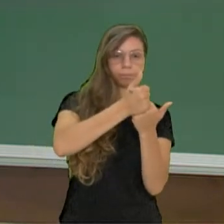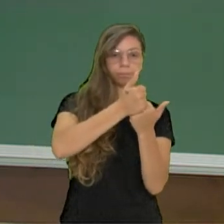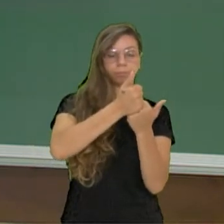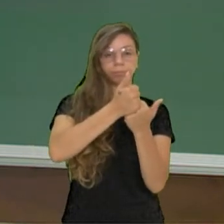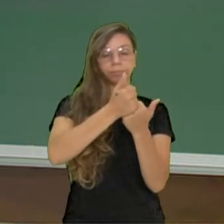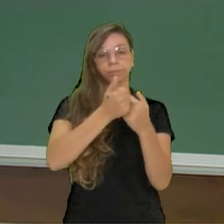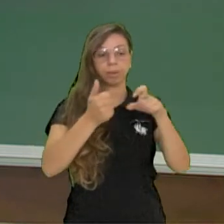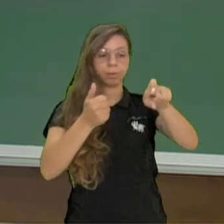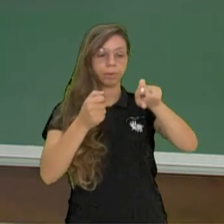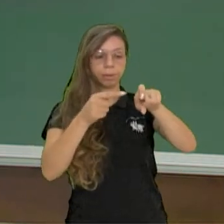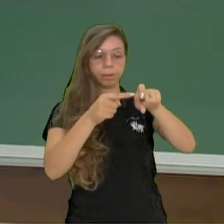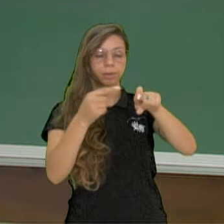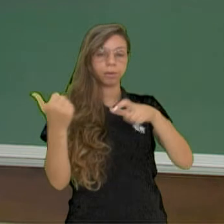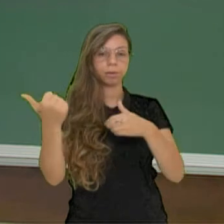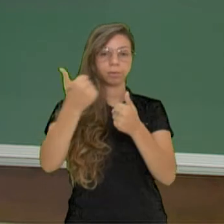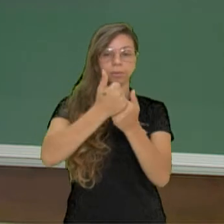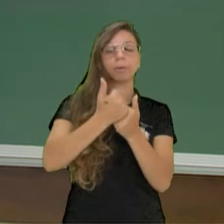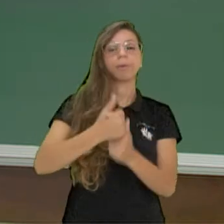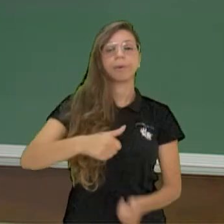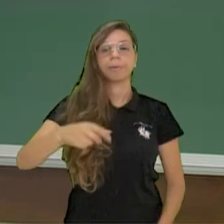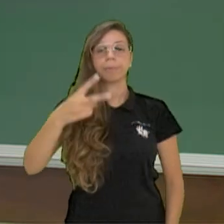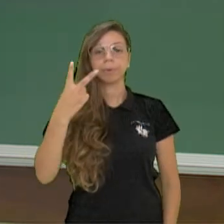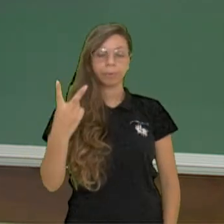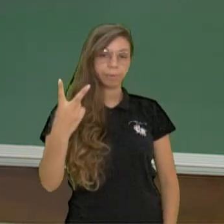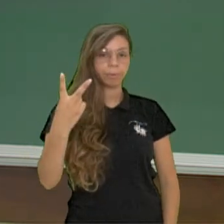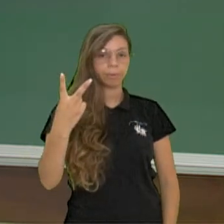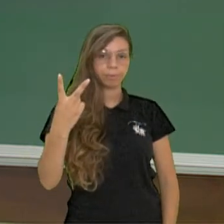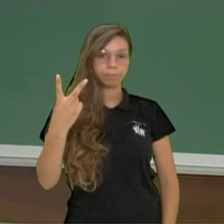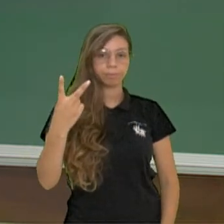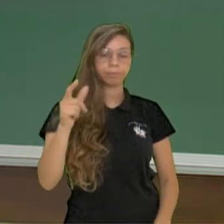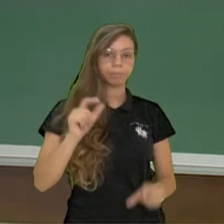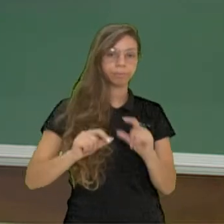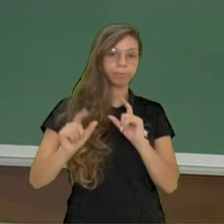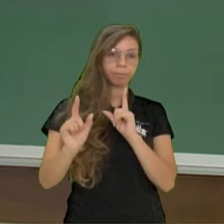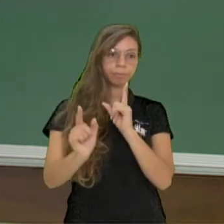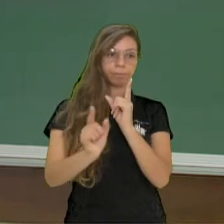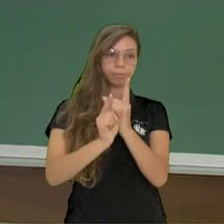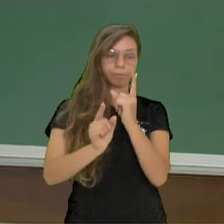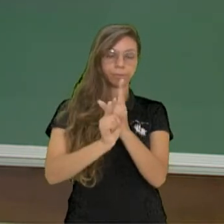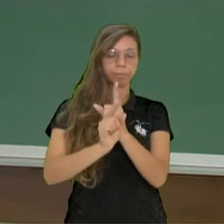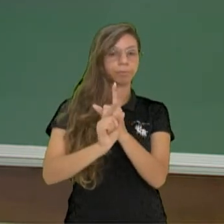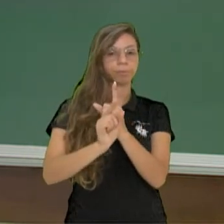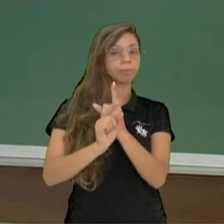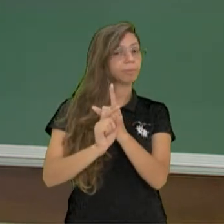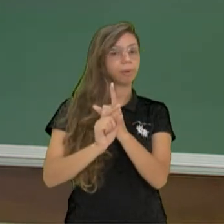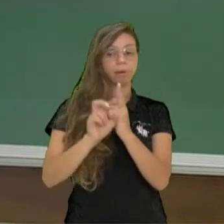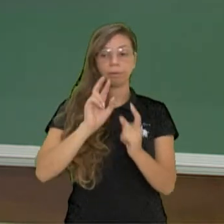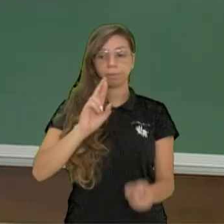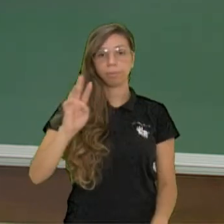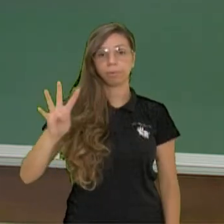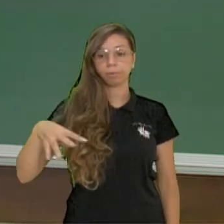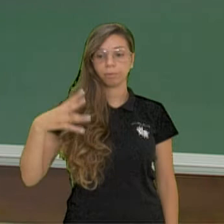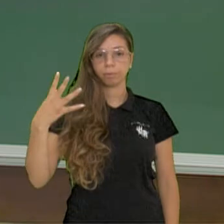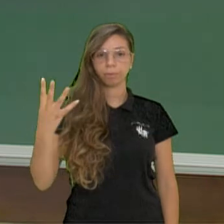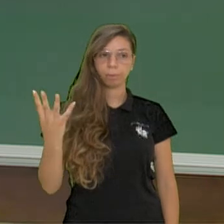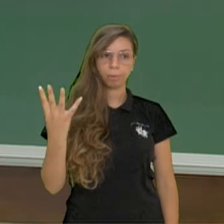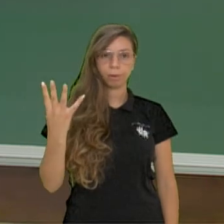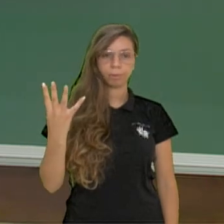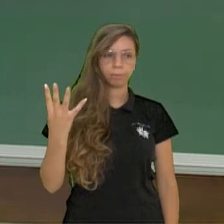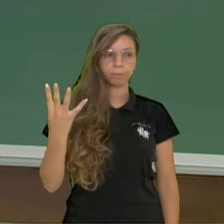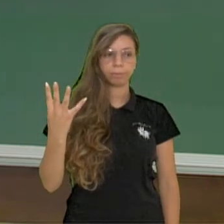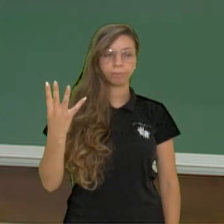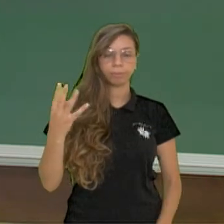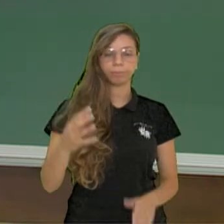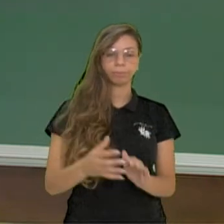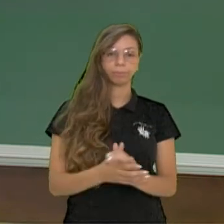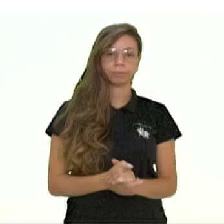lugar do x, né? Substituindo x por 2 na função dada, eu encontro o valor de margem igual a 4. Então, para x igual a 2